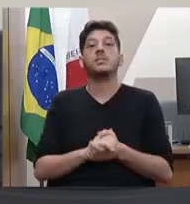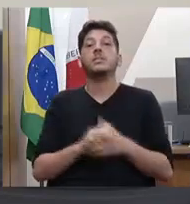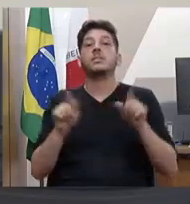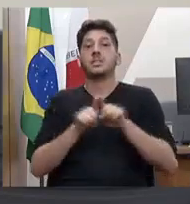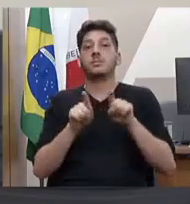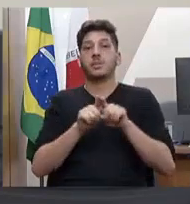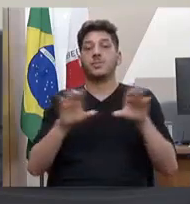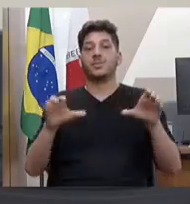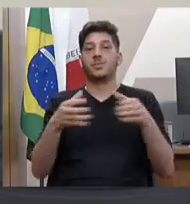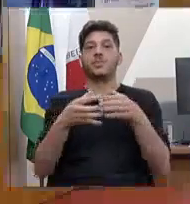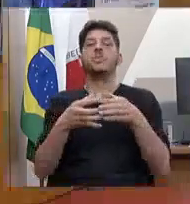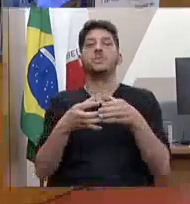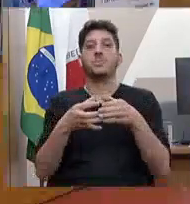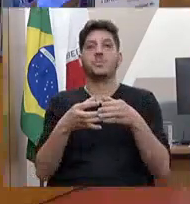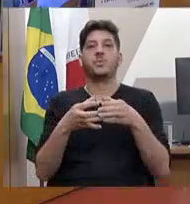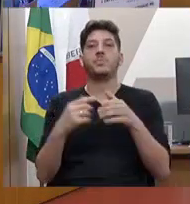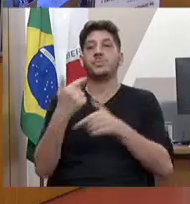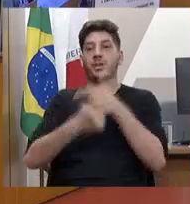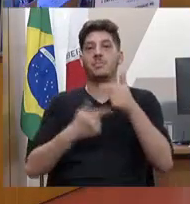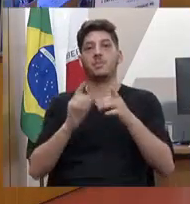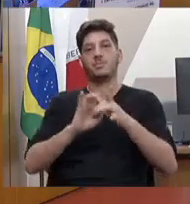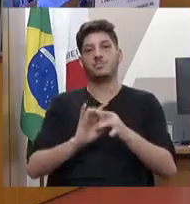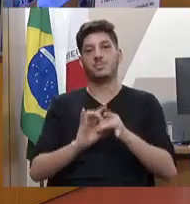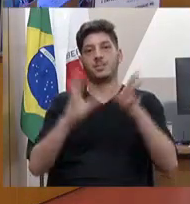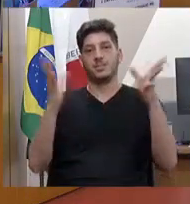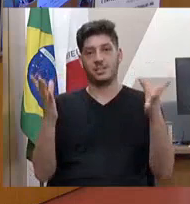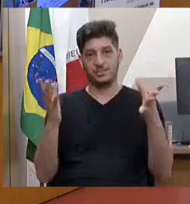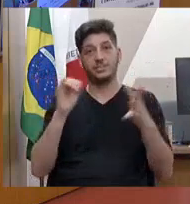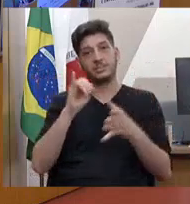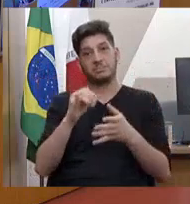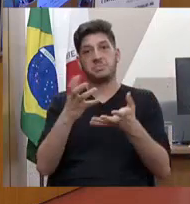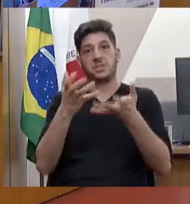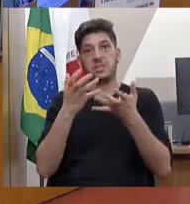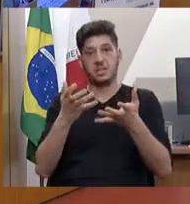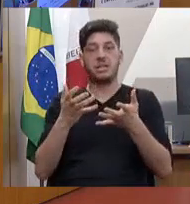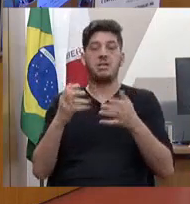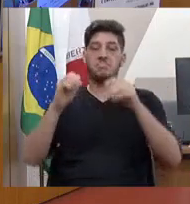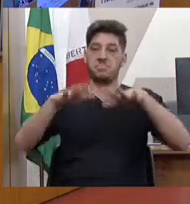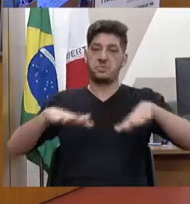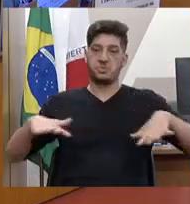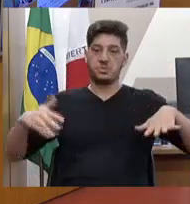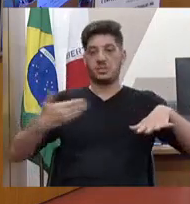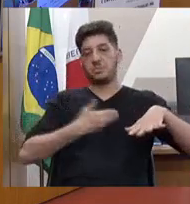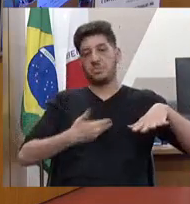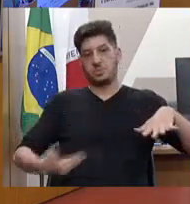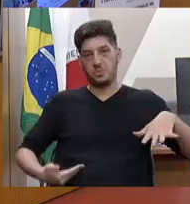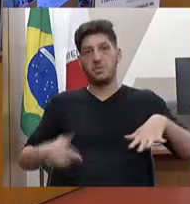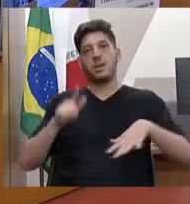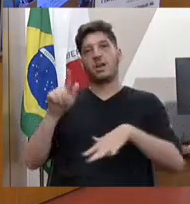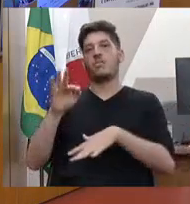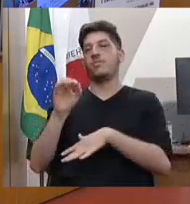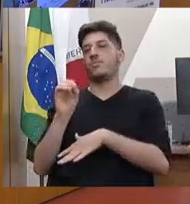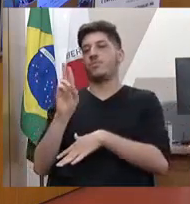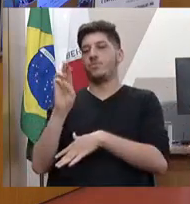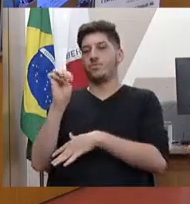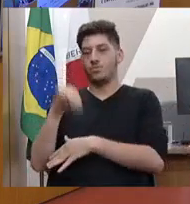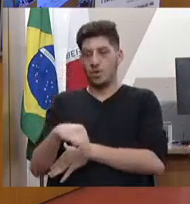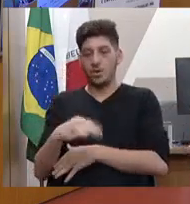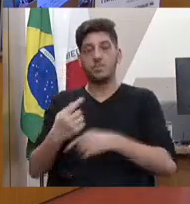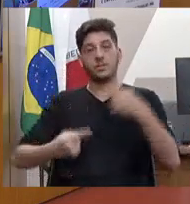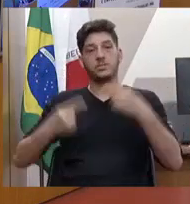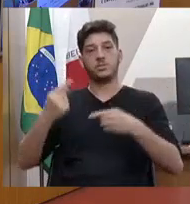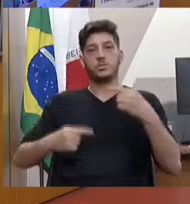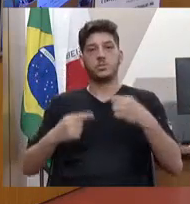comissão também trabalho à disposição caso queira fazer uma audiência pública do fórum você discutir essa questão do